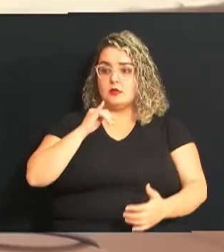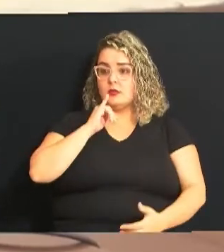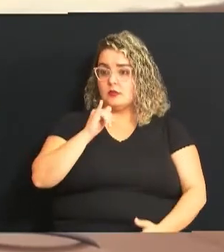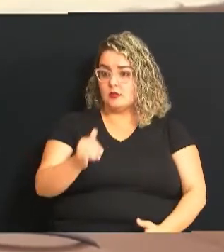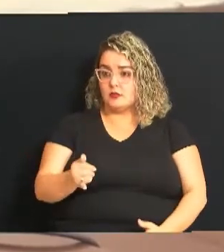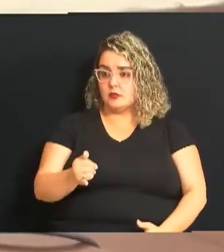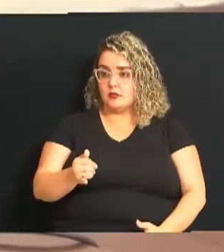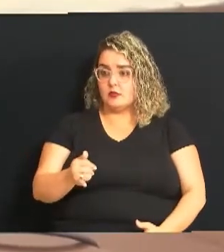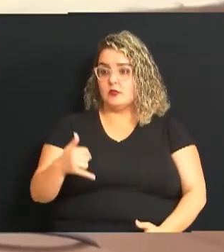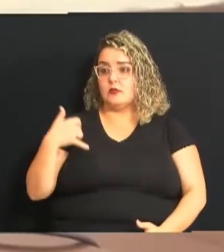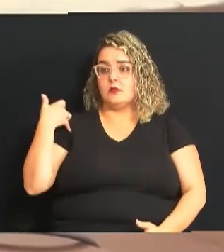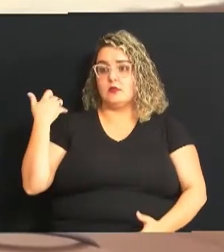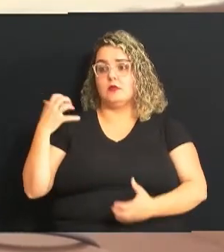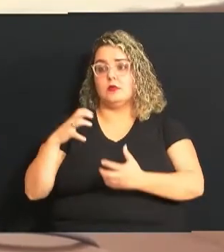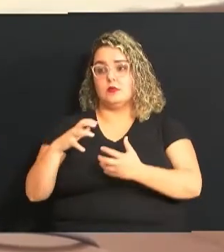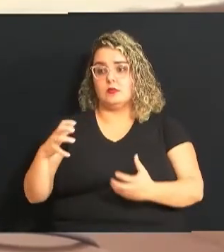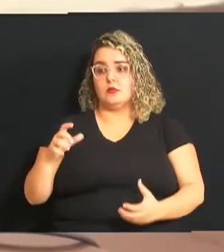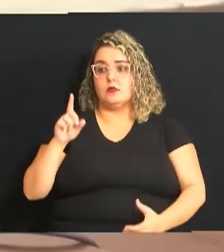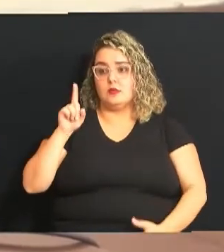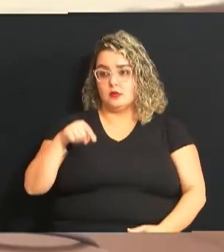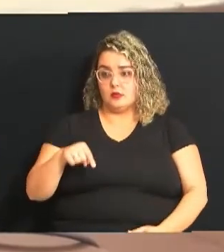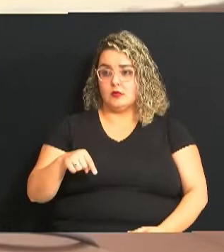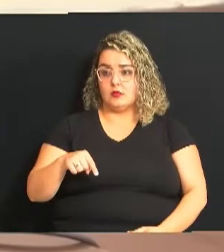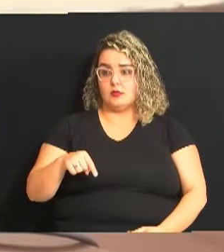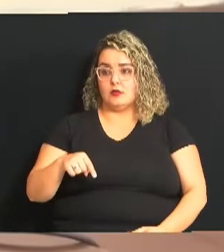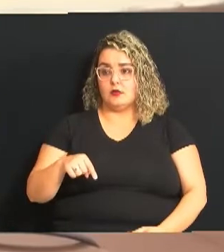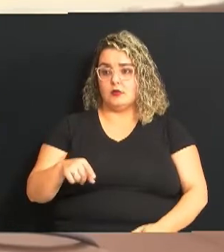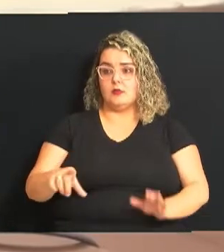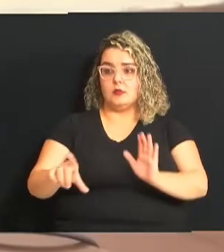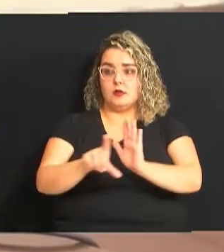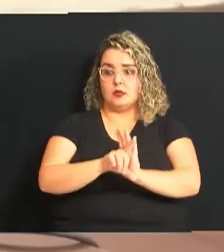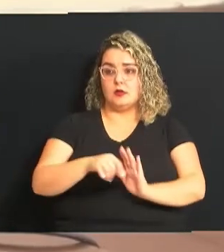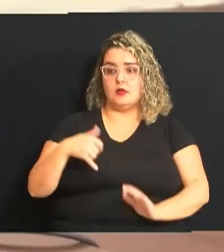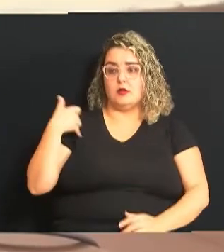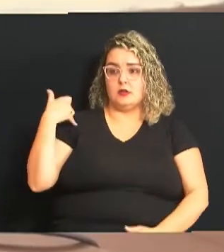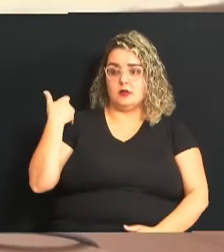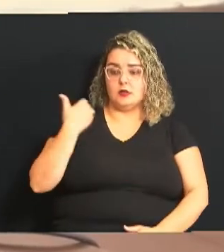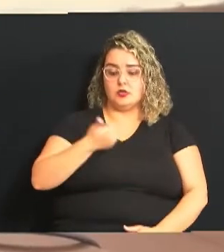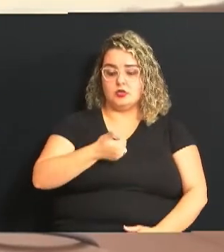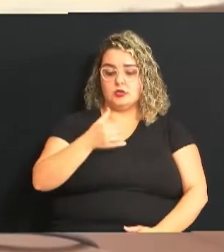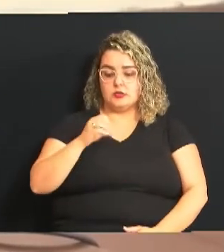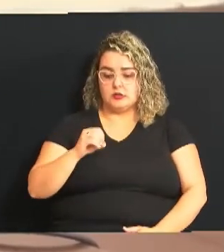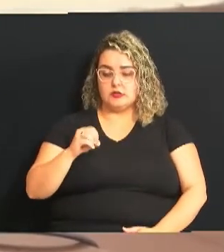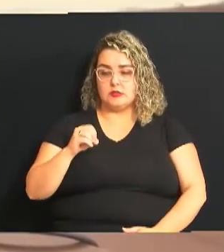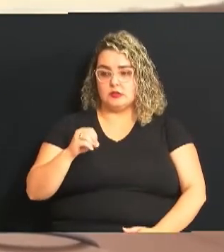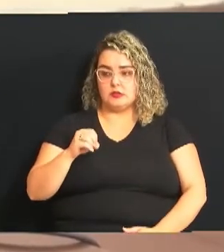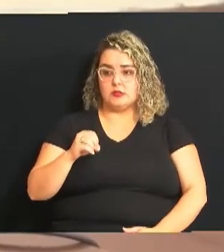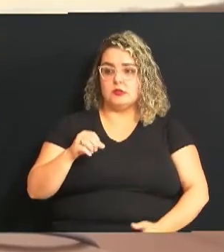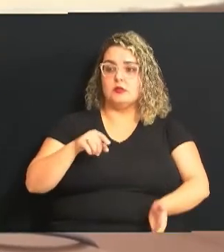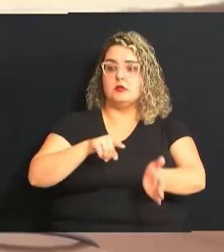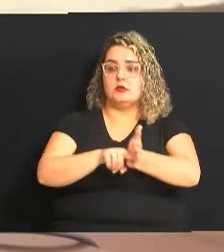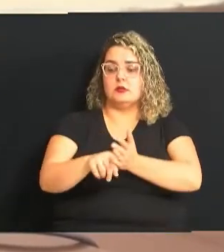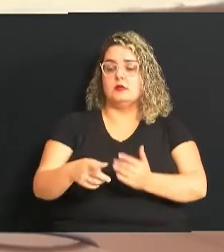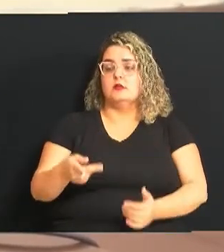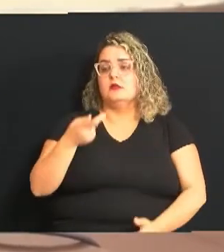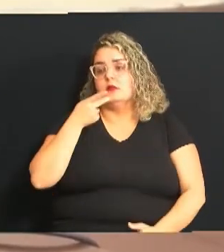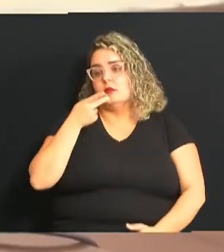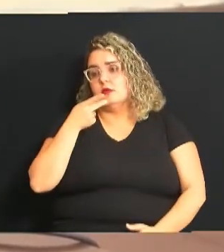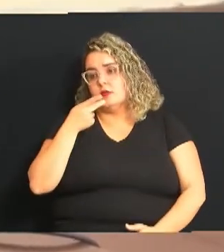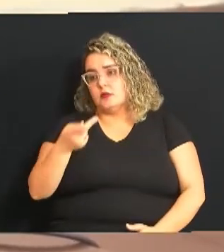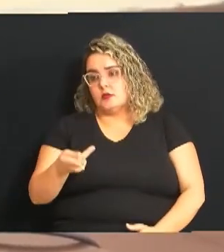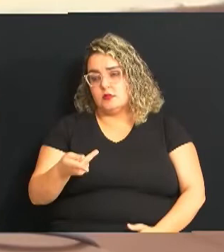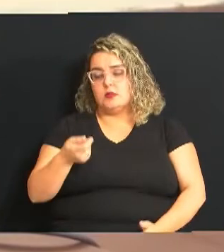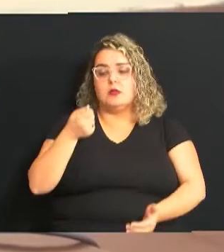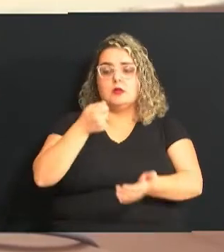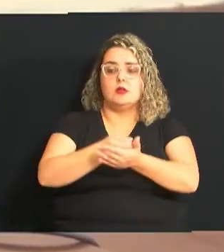que o idoso é considerado idoso pela lei a partir de 60 anos. Aí eu tenho algumas perguntas. A gente falou aqui da